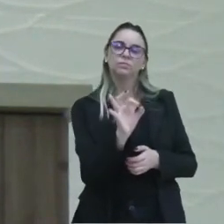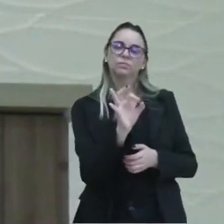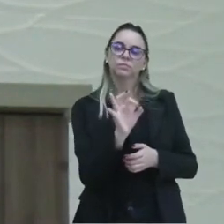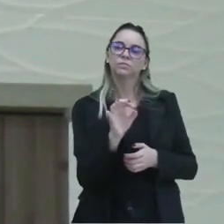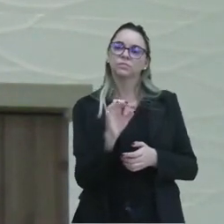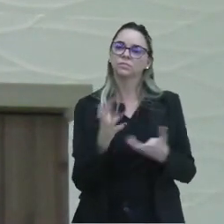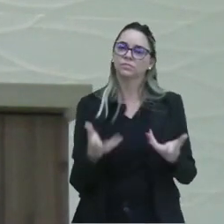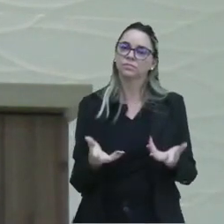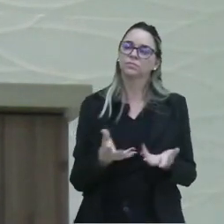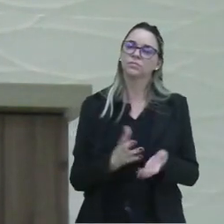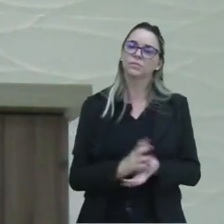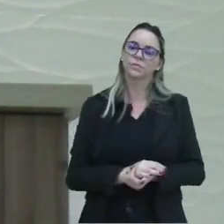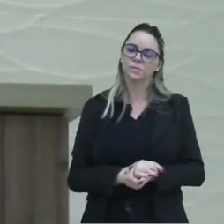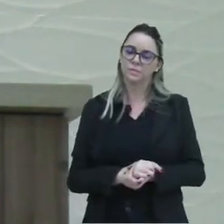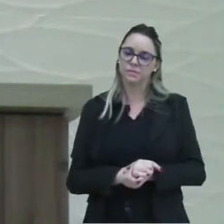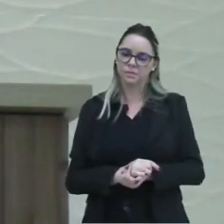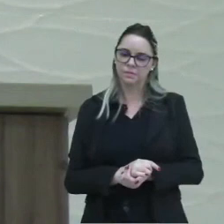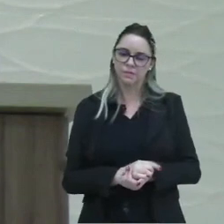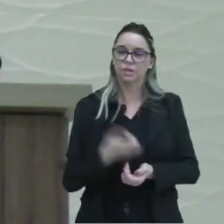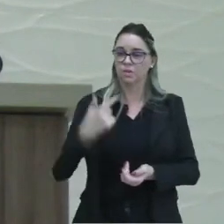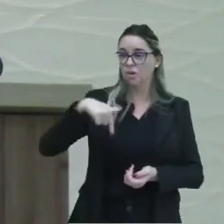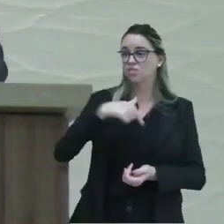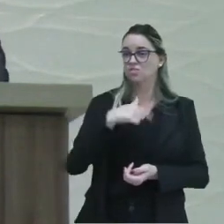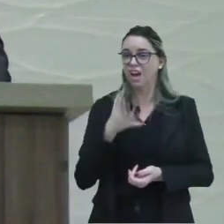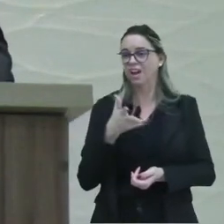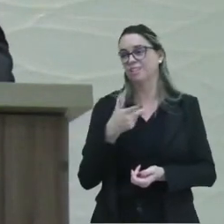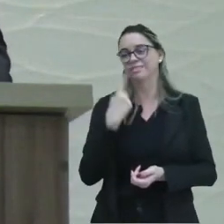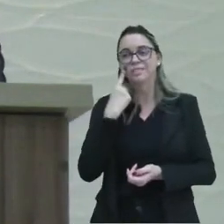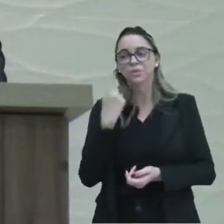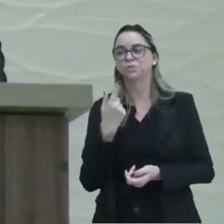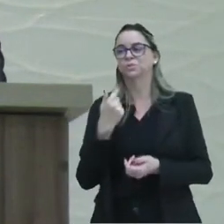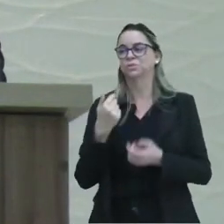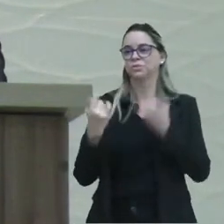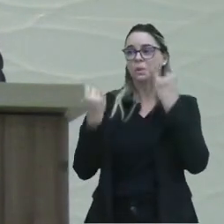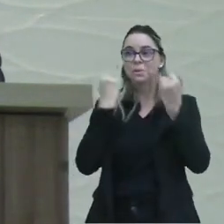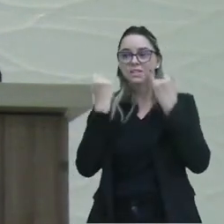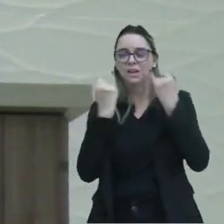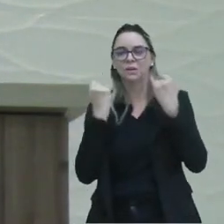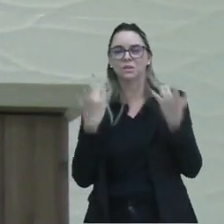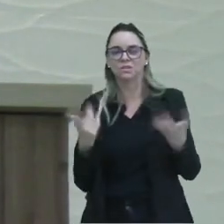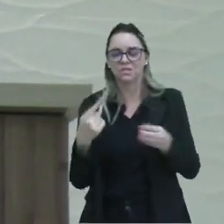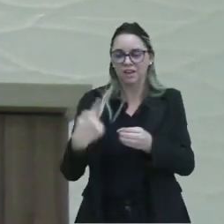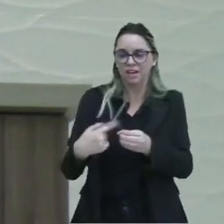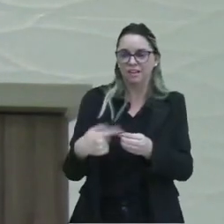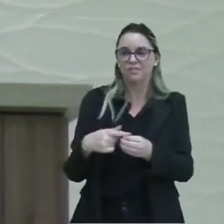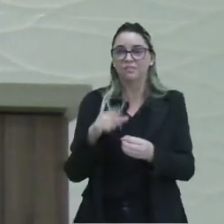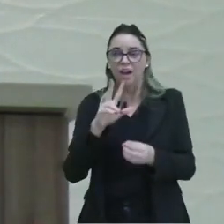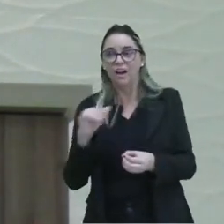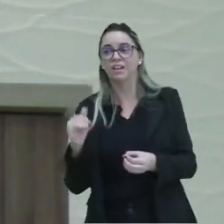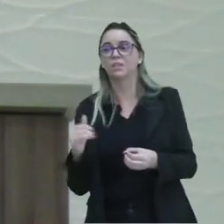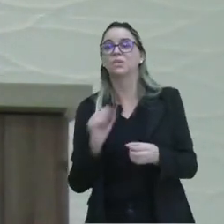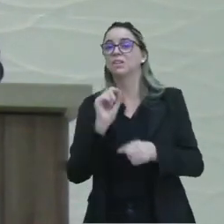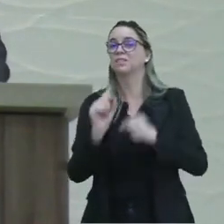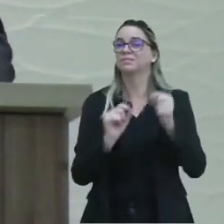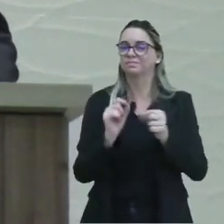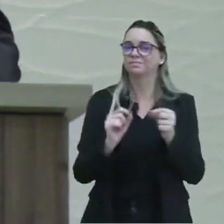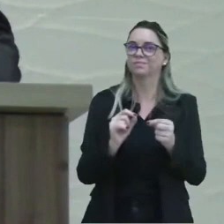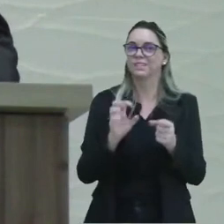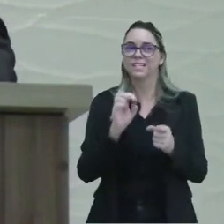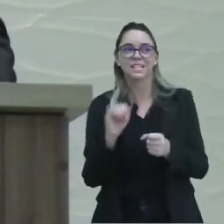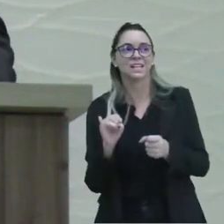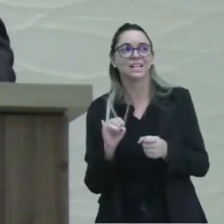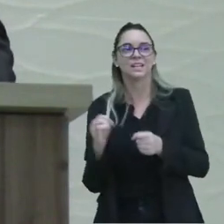nós temos já informações que o município vai ter que aportar, se continuar com base